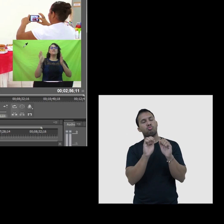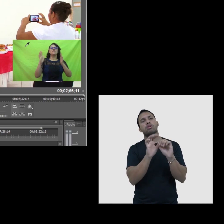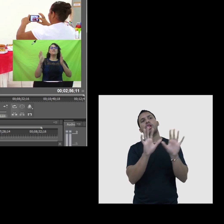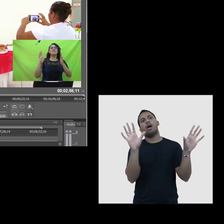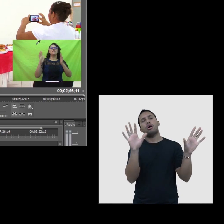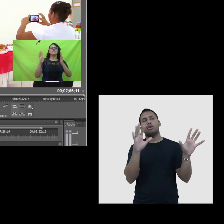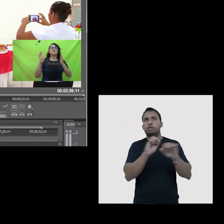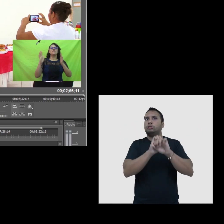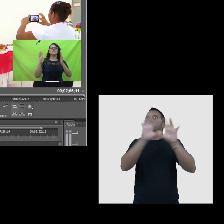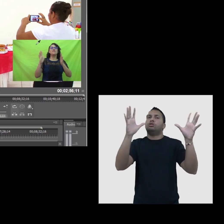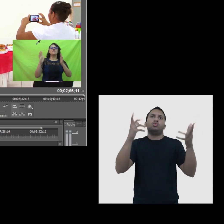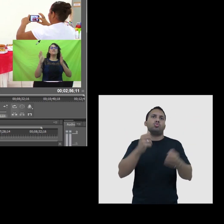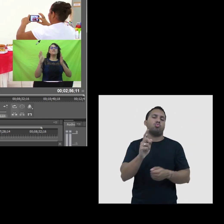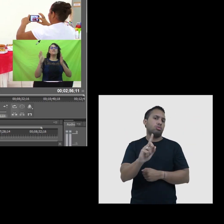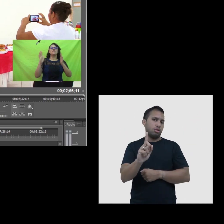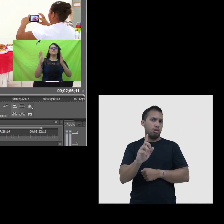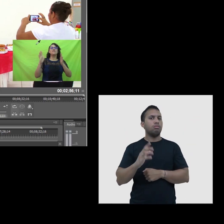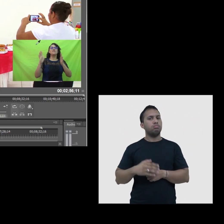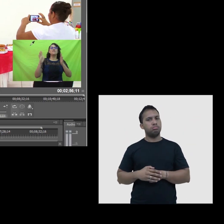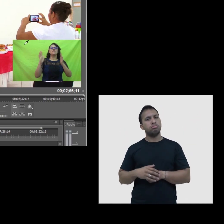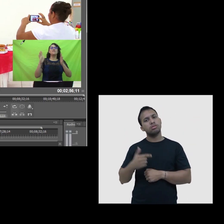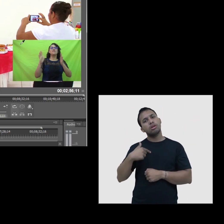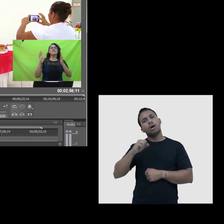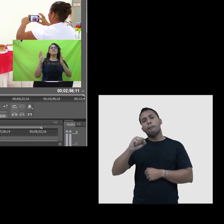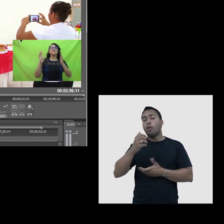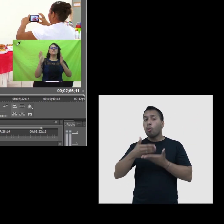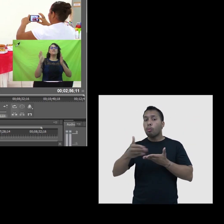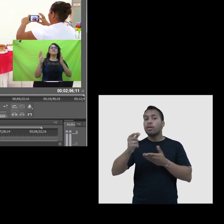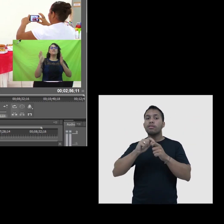pode escolher um verde aqui, um mais claro,